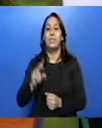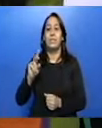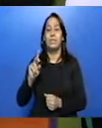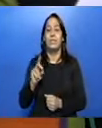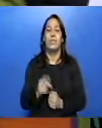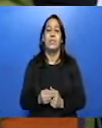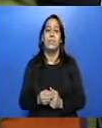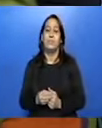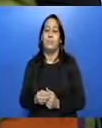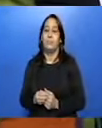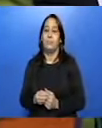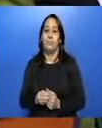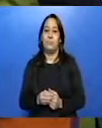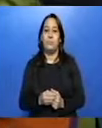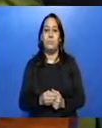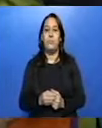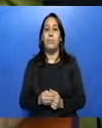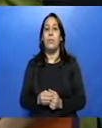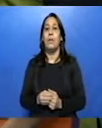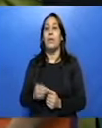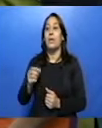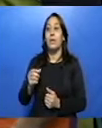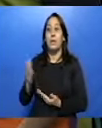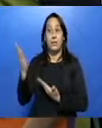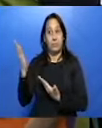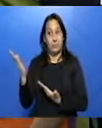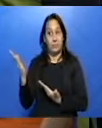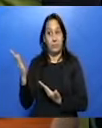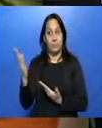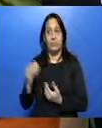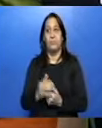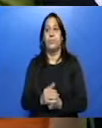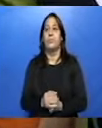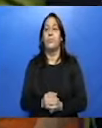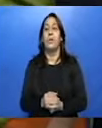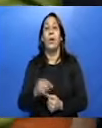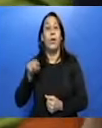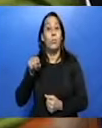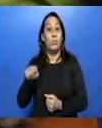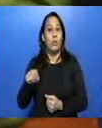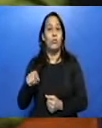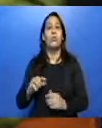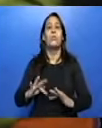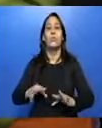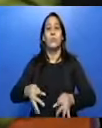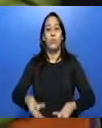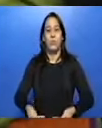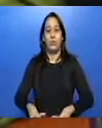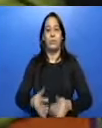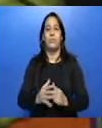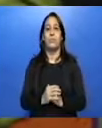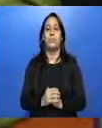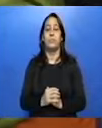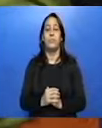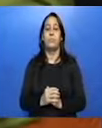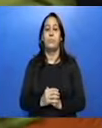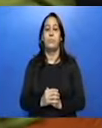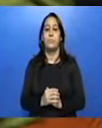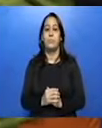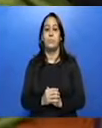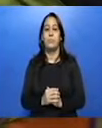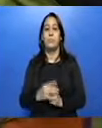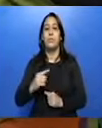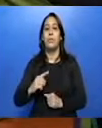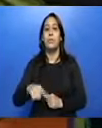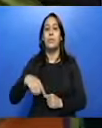dedos. E olha aqui, ó, importante, ponto, ponto. Terminou de escrever, ponto.